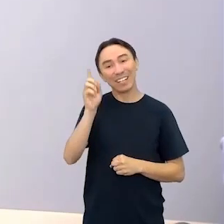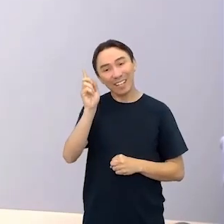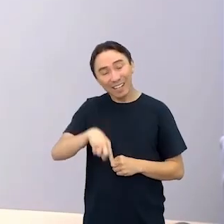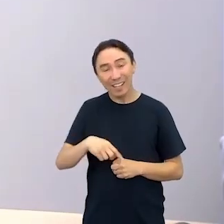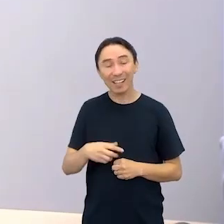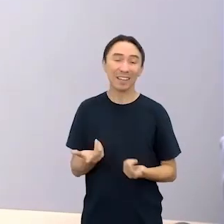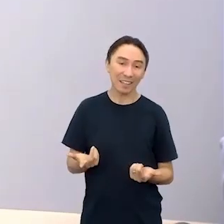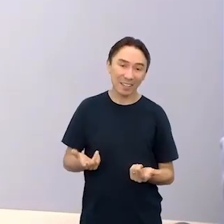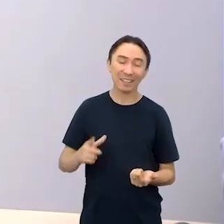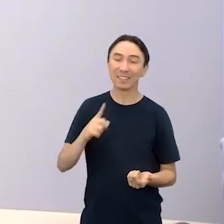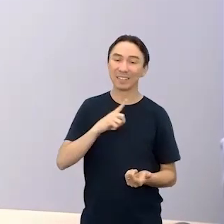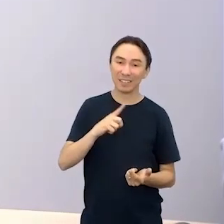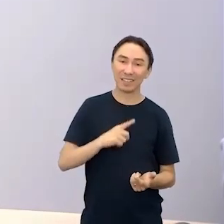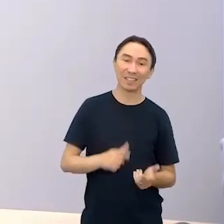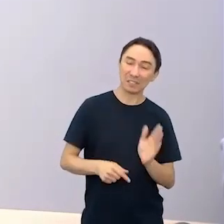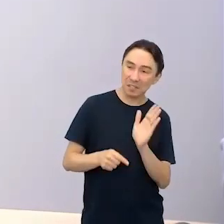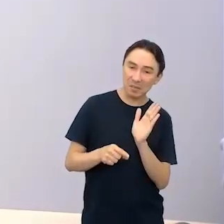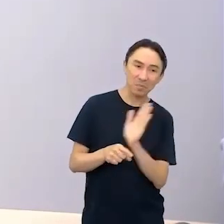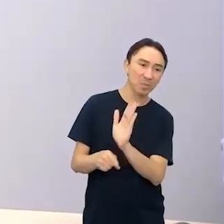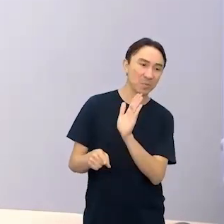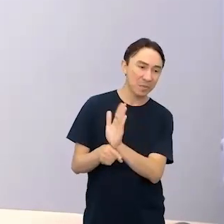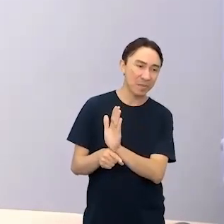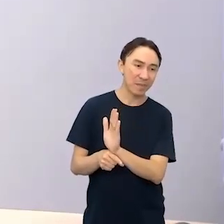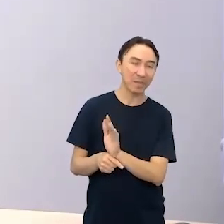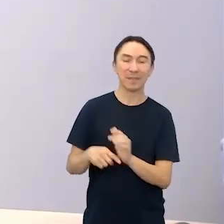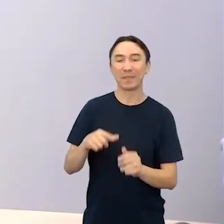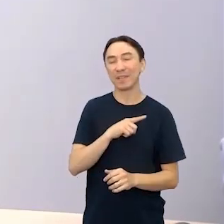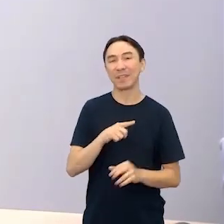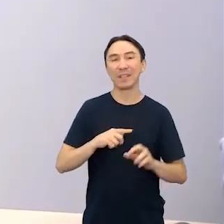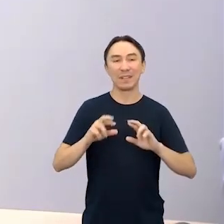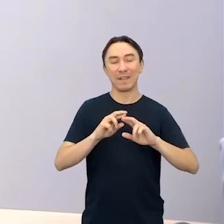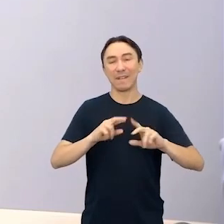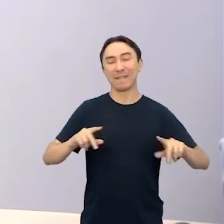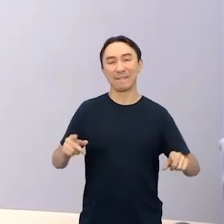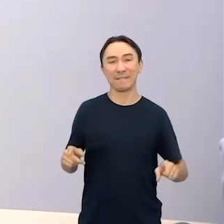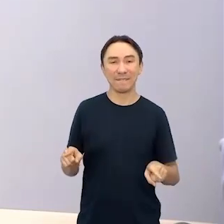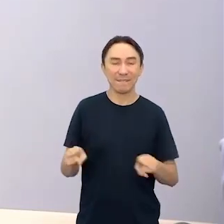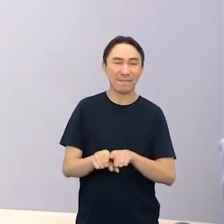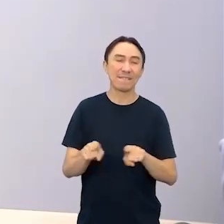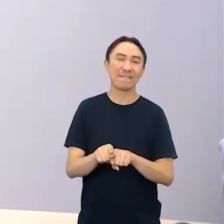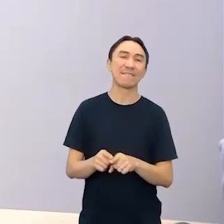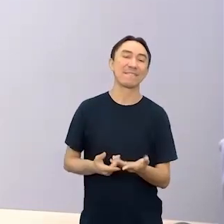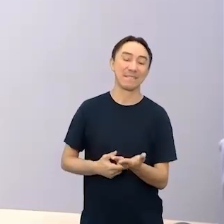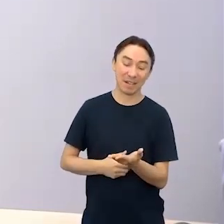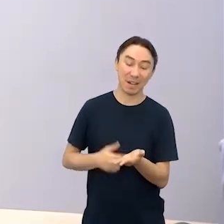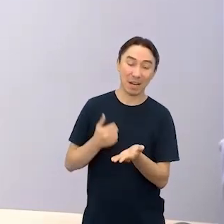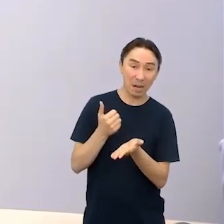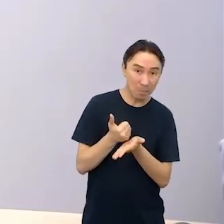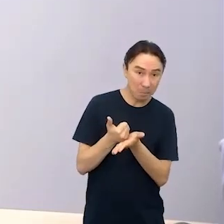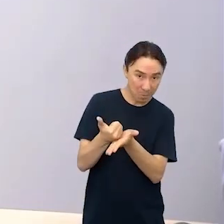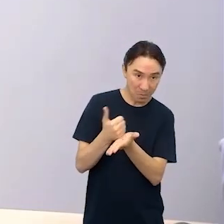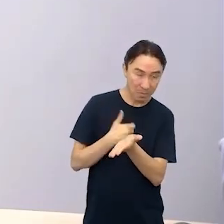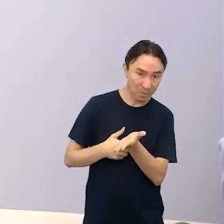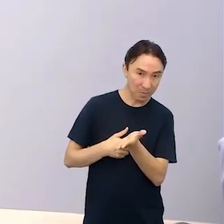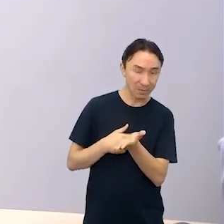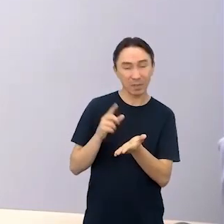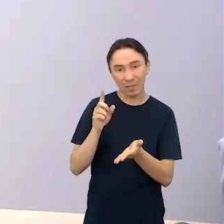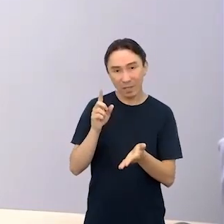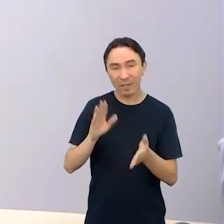por níveis de apoio. Então, alguns estudantes vão precisar de apoio substancial ou